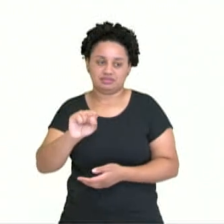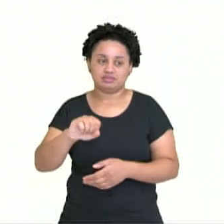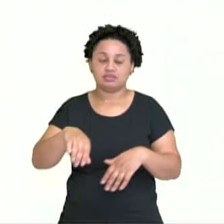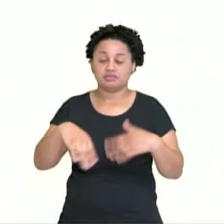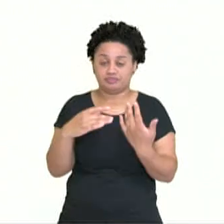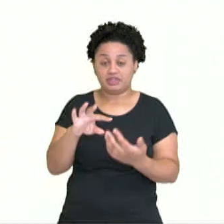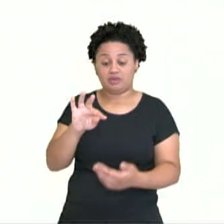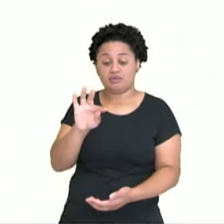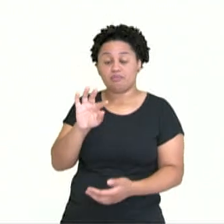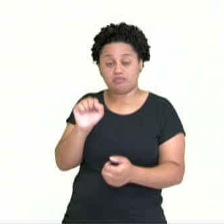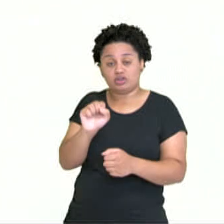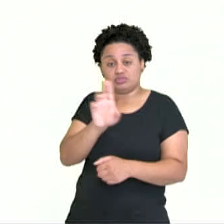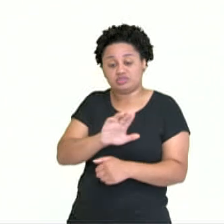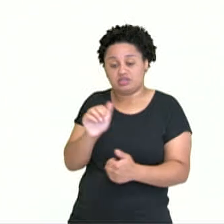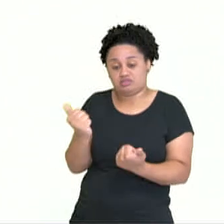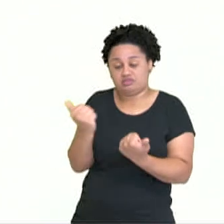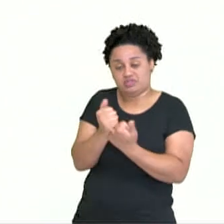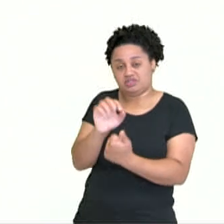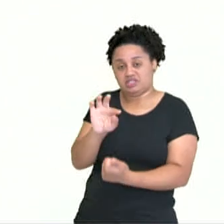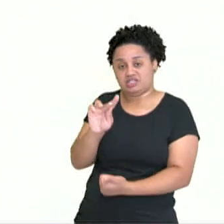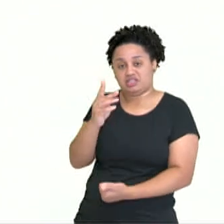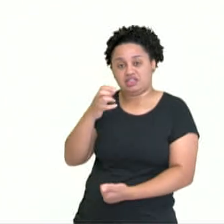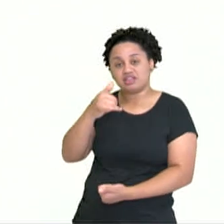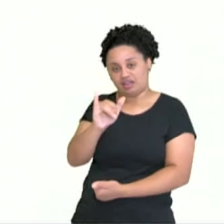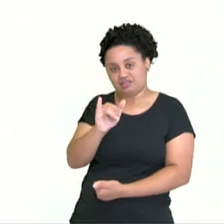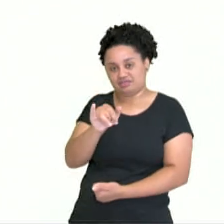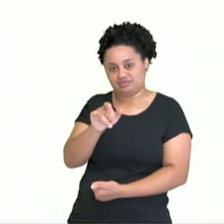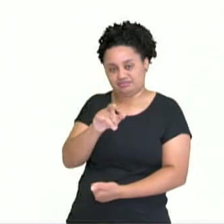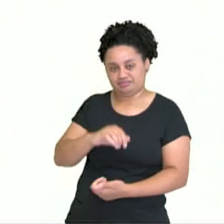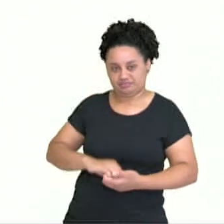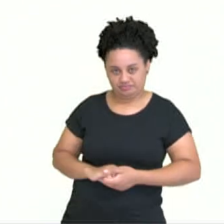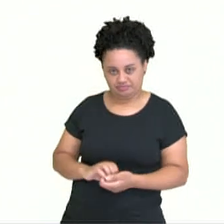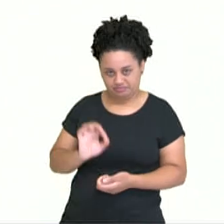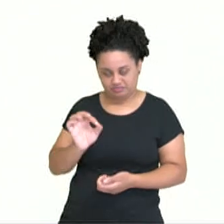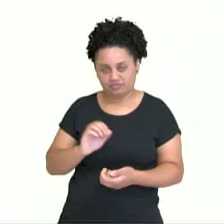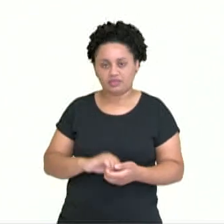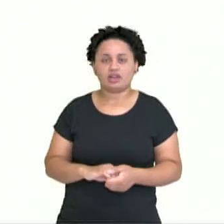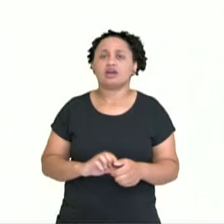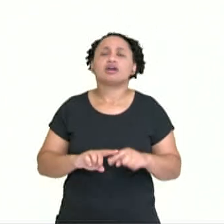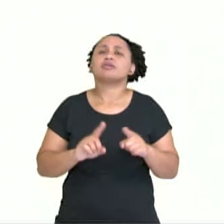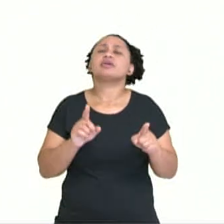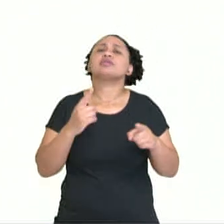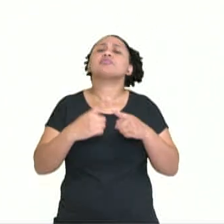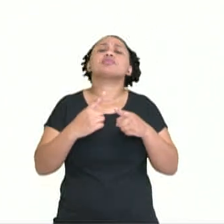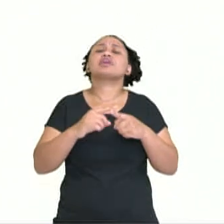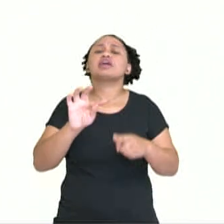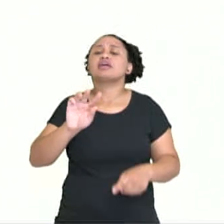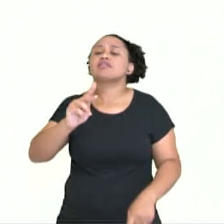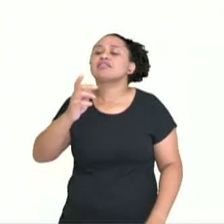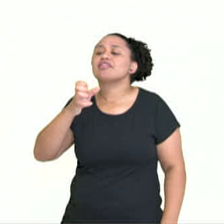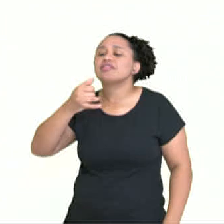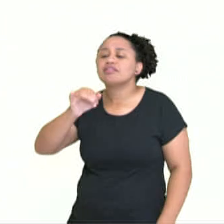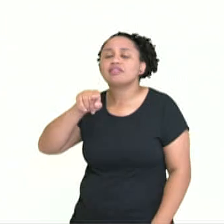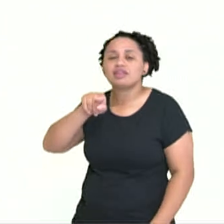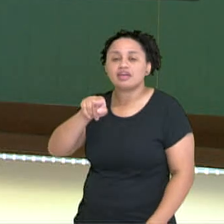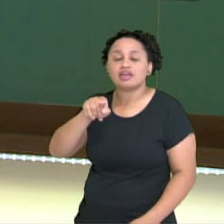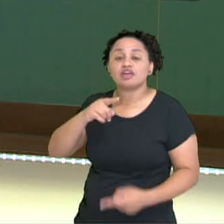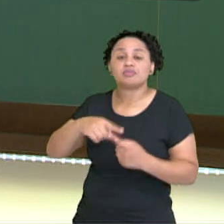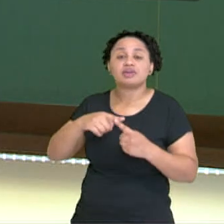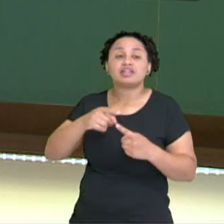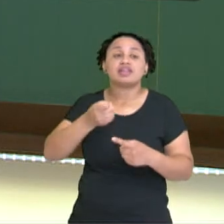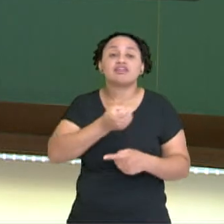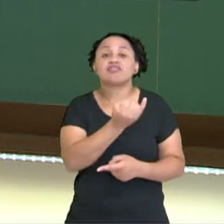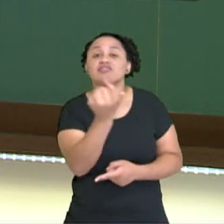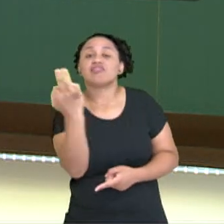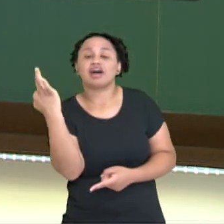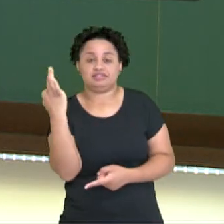they are playing soccer. Eles estão jogando futebol. Teacher, por que o they, né? The boys, os